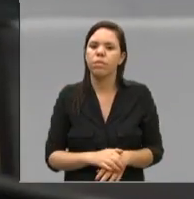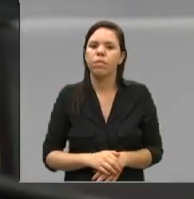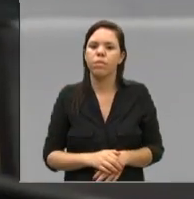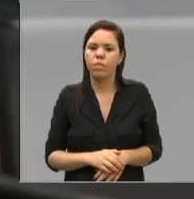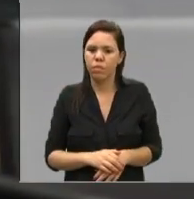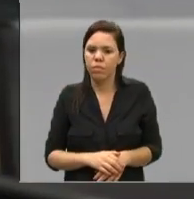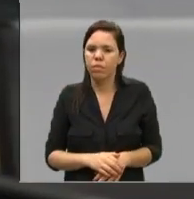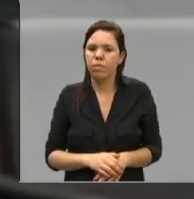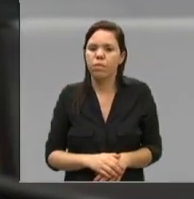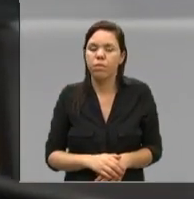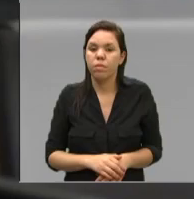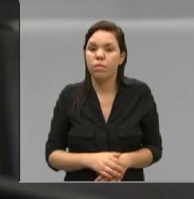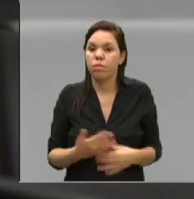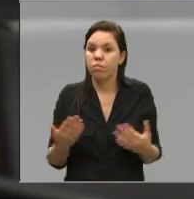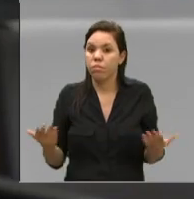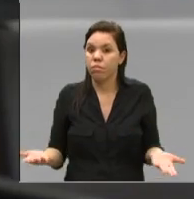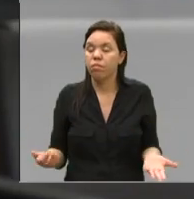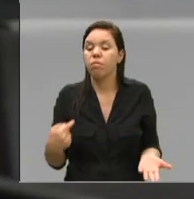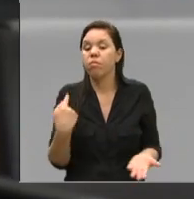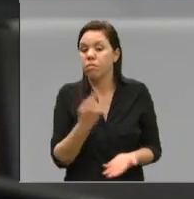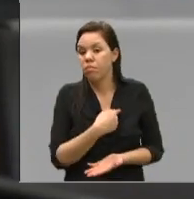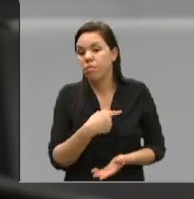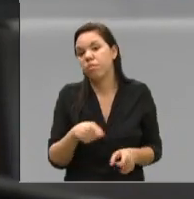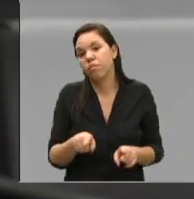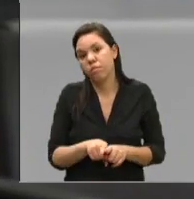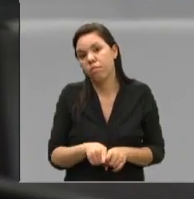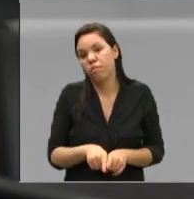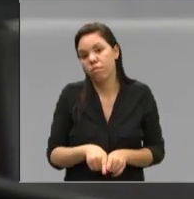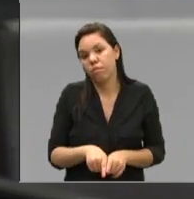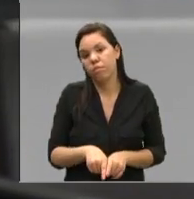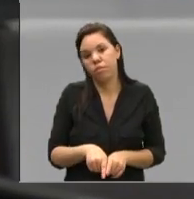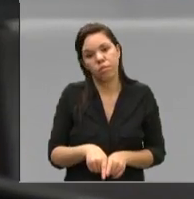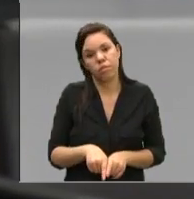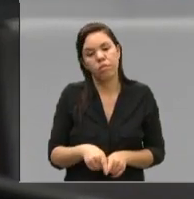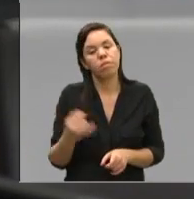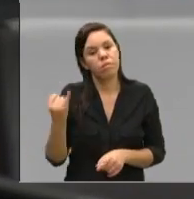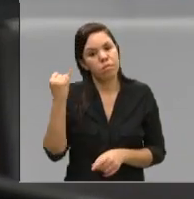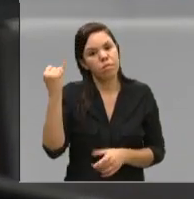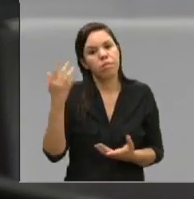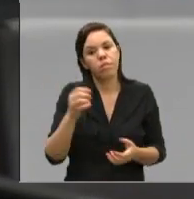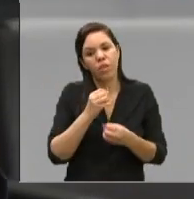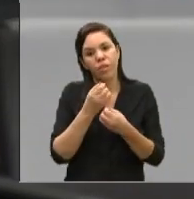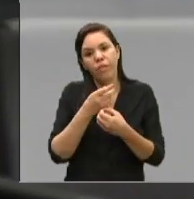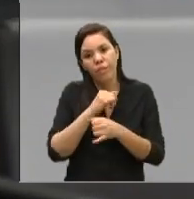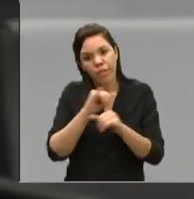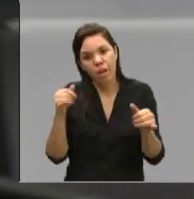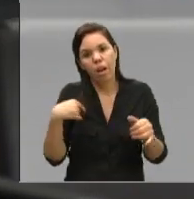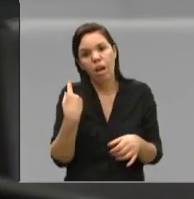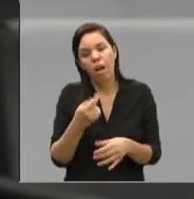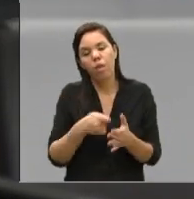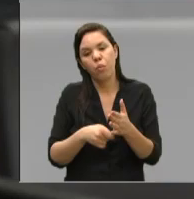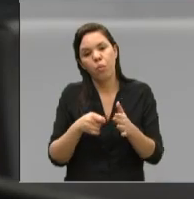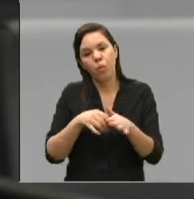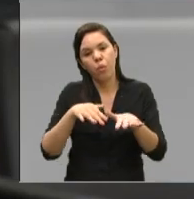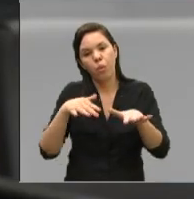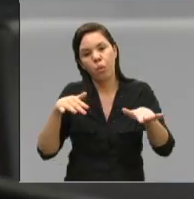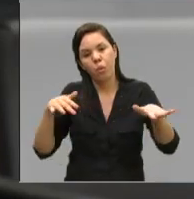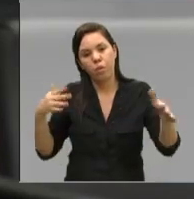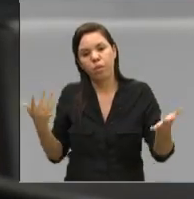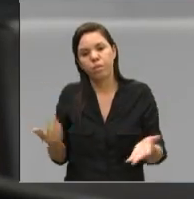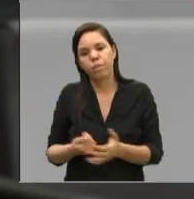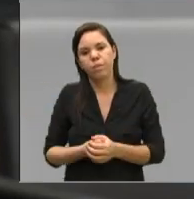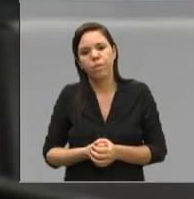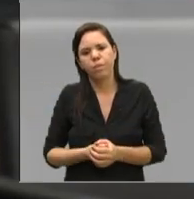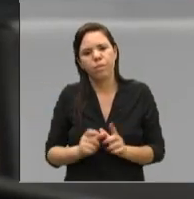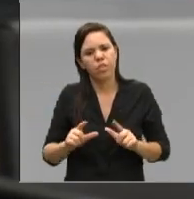tocando, travando e a gente também, eu acho importante dizer, né? A gente se encontra aí nas lutas, nas manifestações,